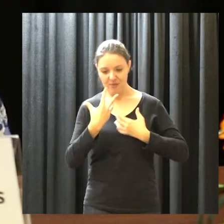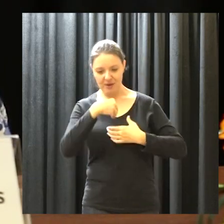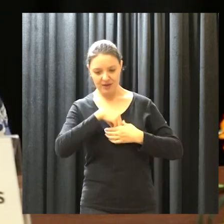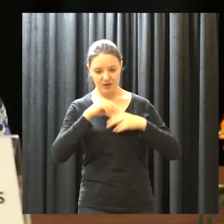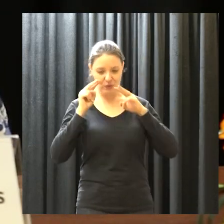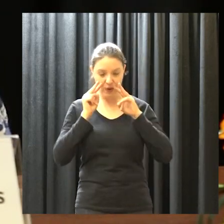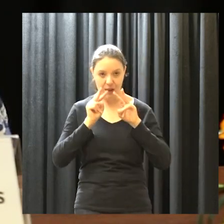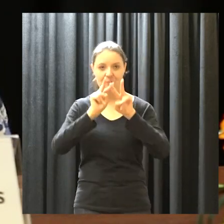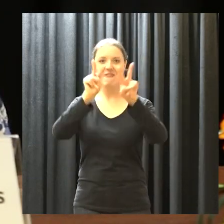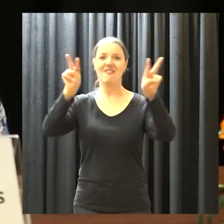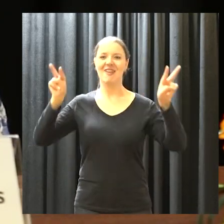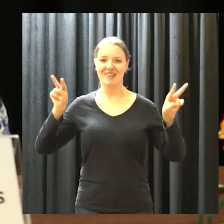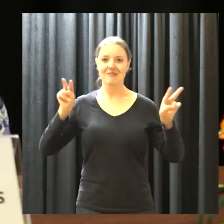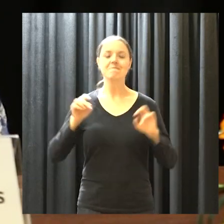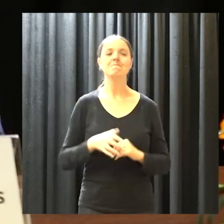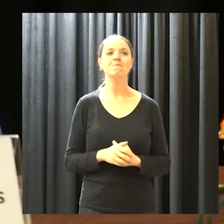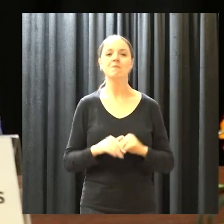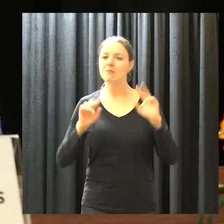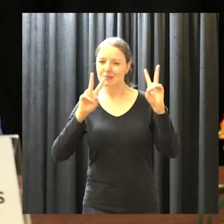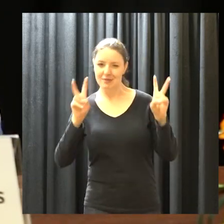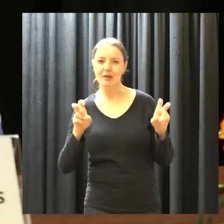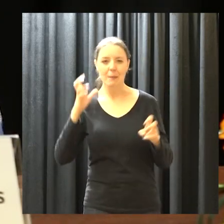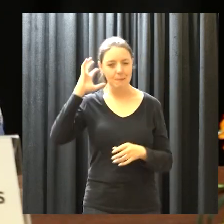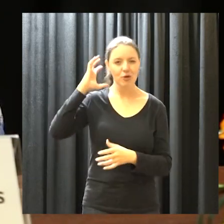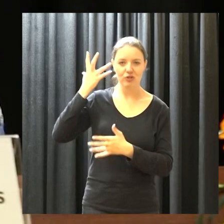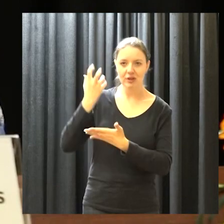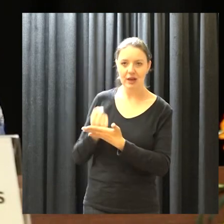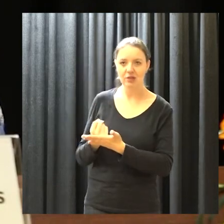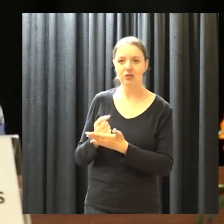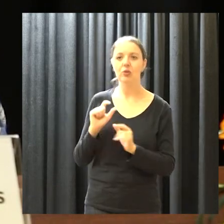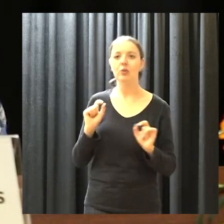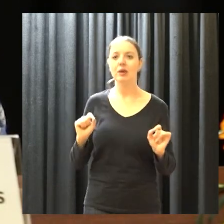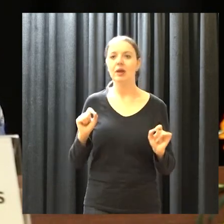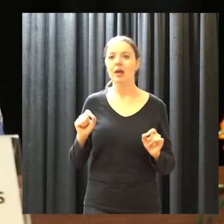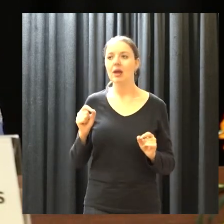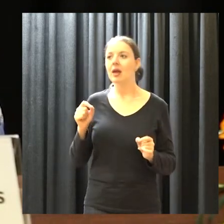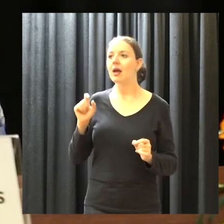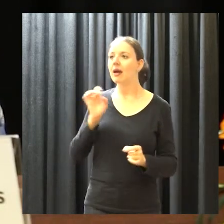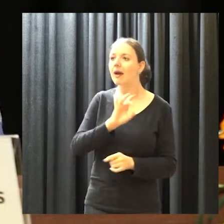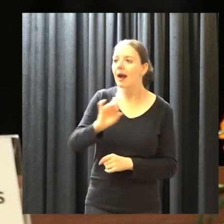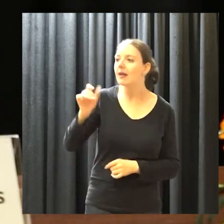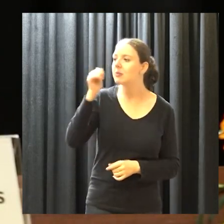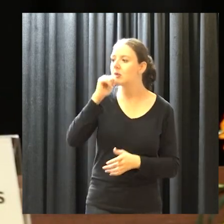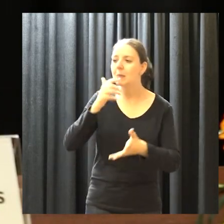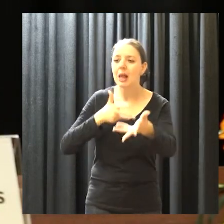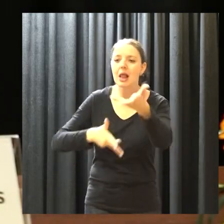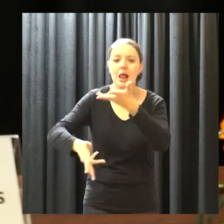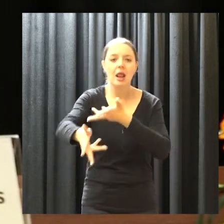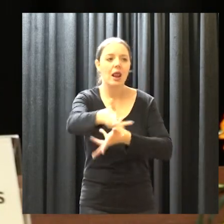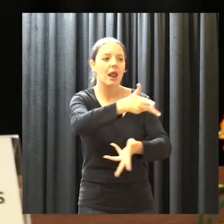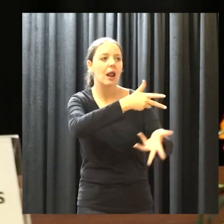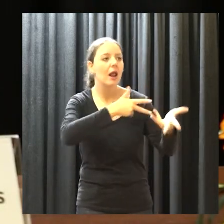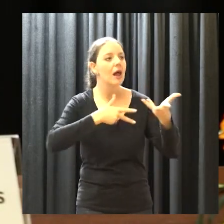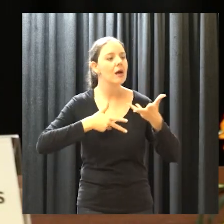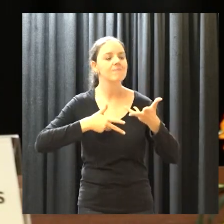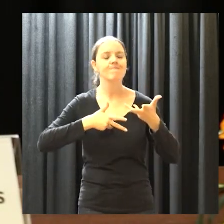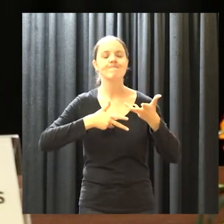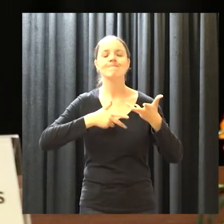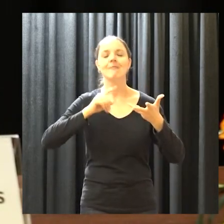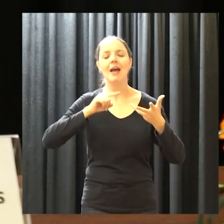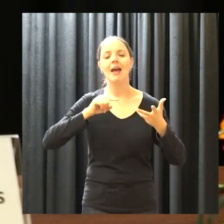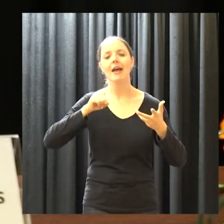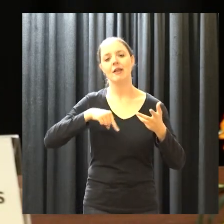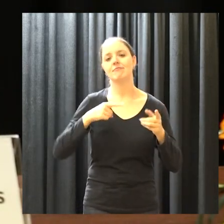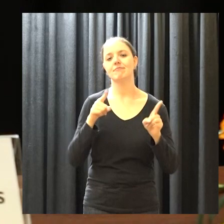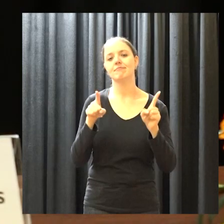deficiência, era o catalisador daquele encontro virtual, era o disparador da conversa naquele encontro virtual. E foi